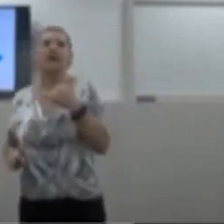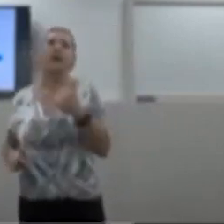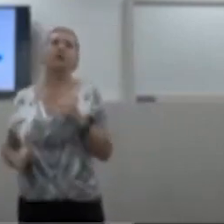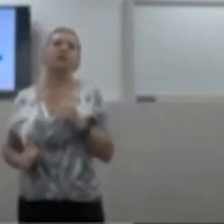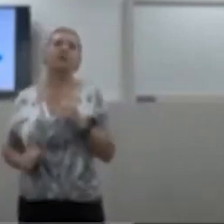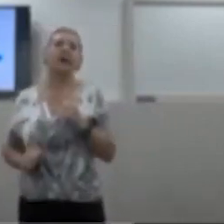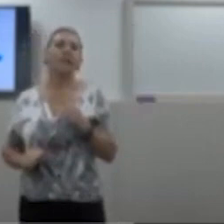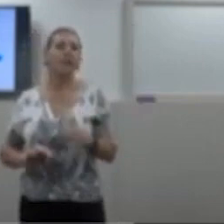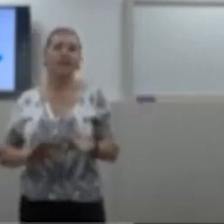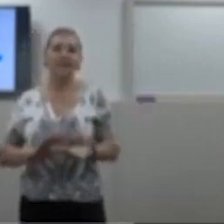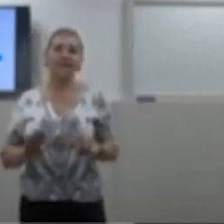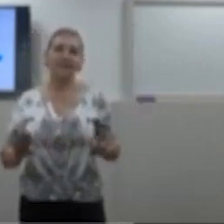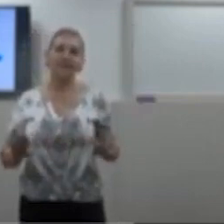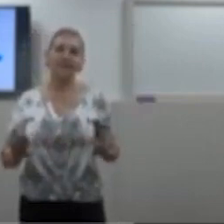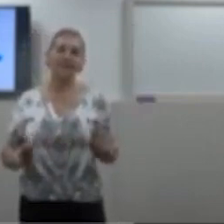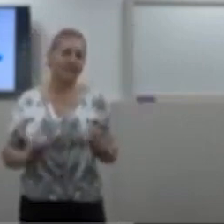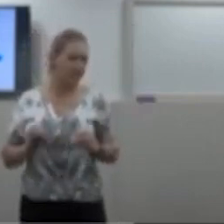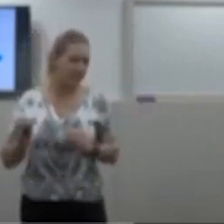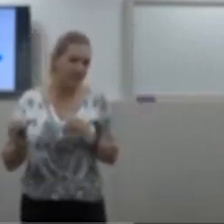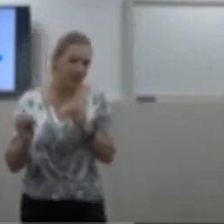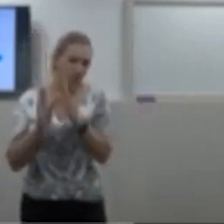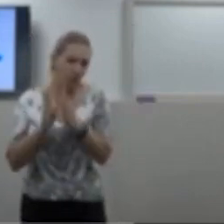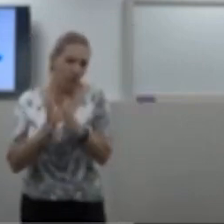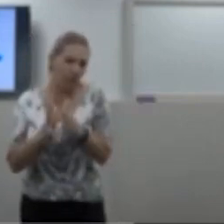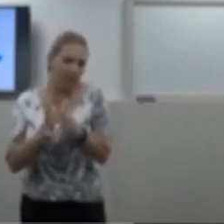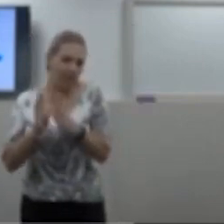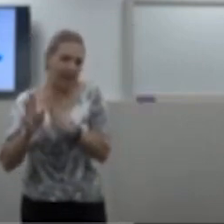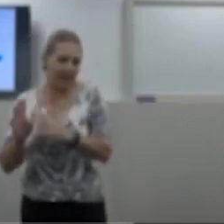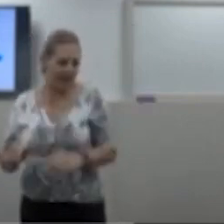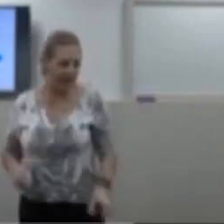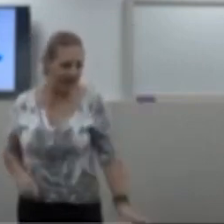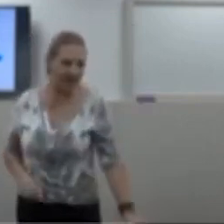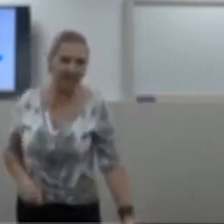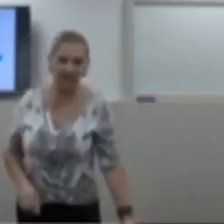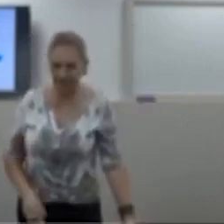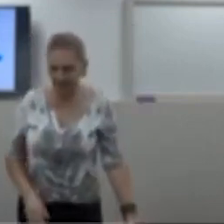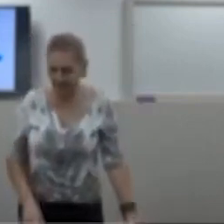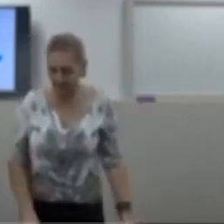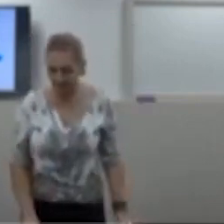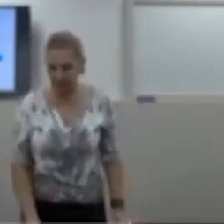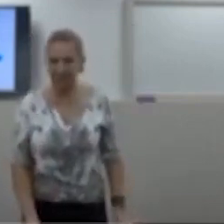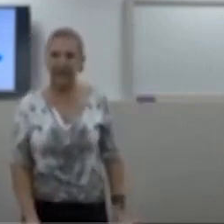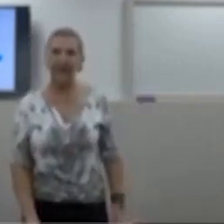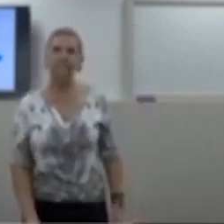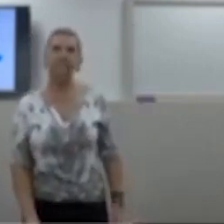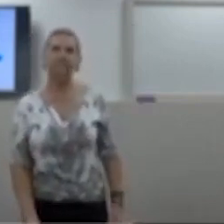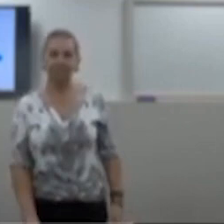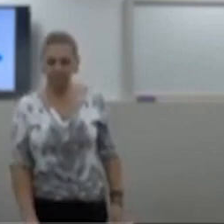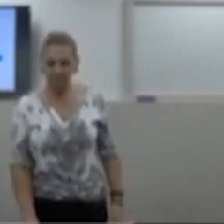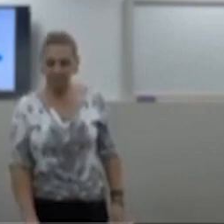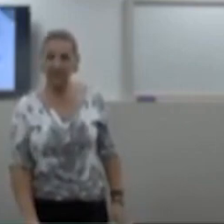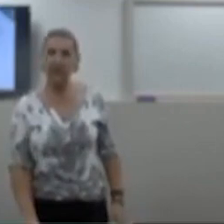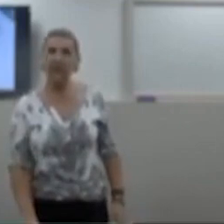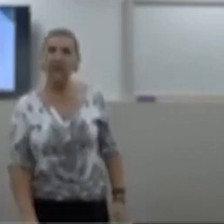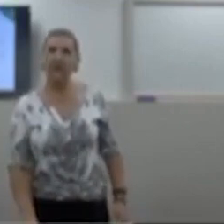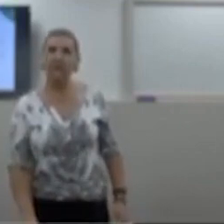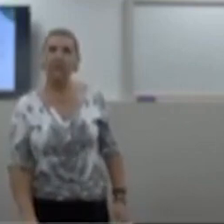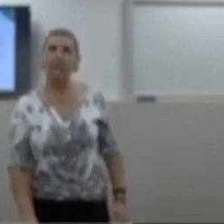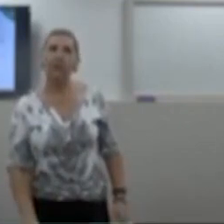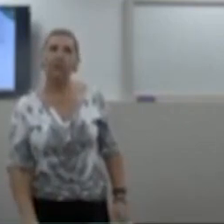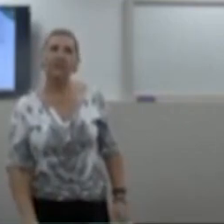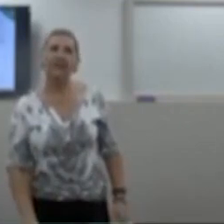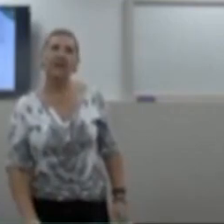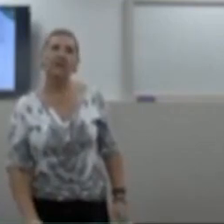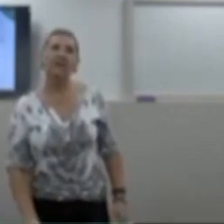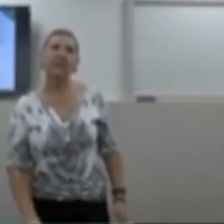segundo e terceiro, ordinal. E é sempre assim. Nós vamos ter um nome para cada uma dessa classificação, tá?